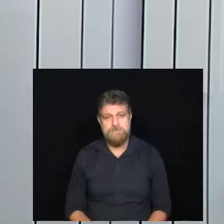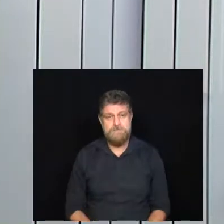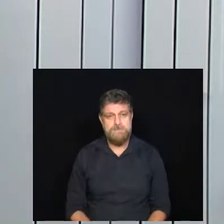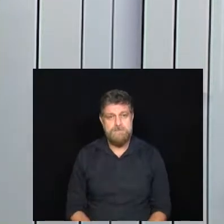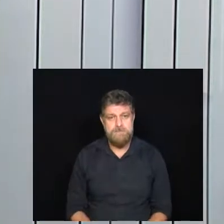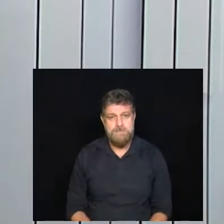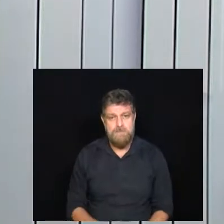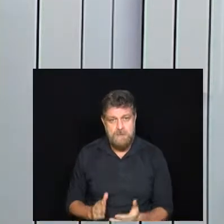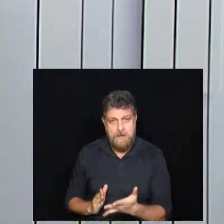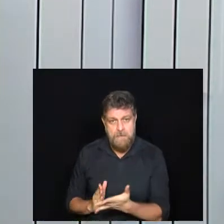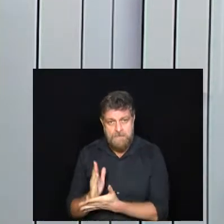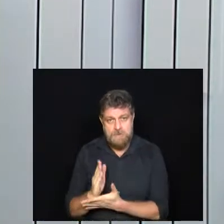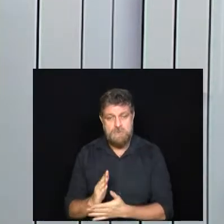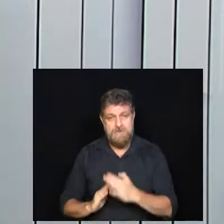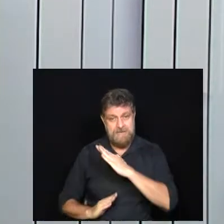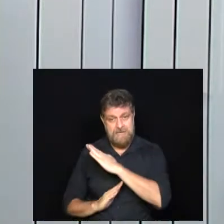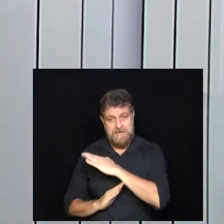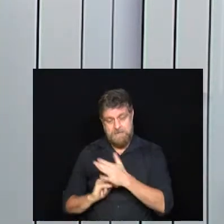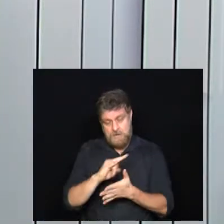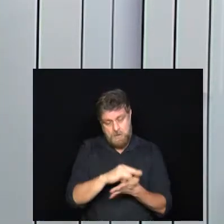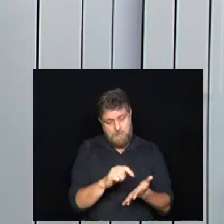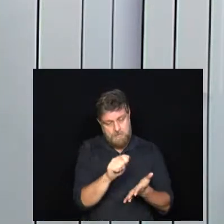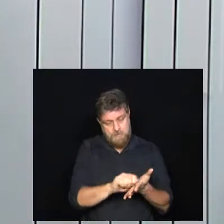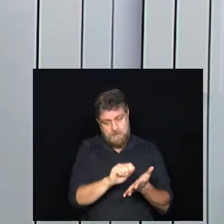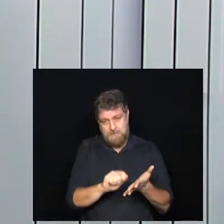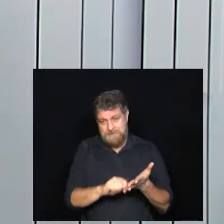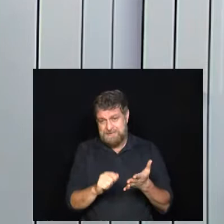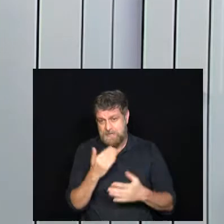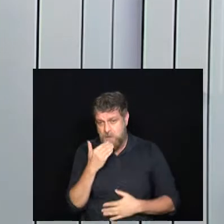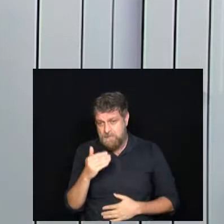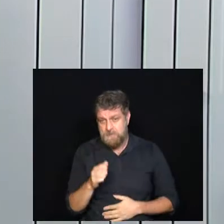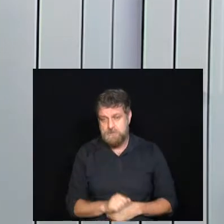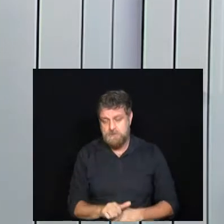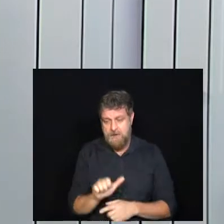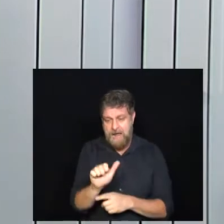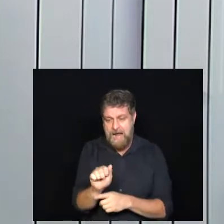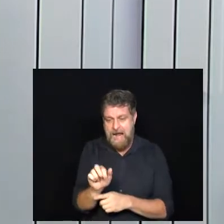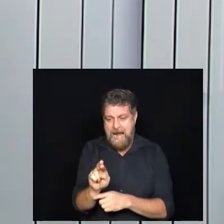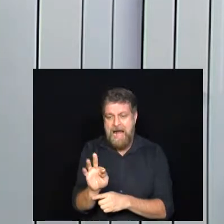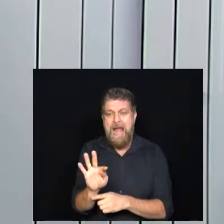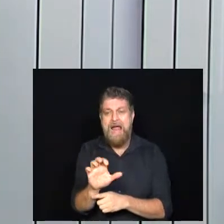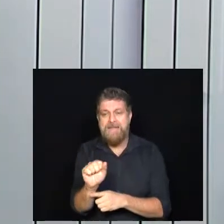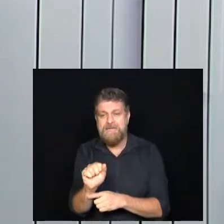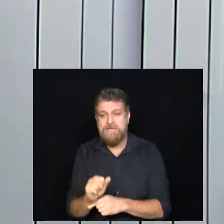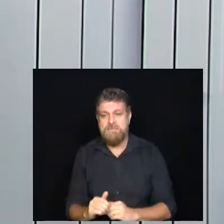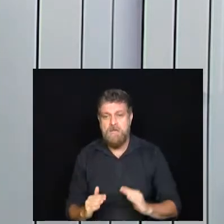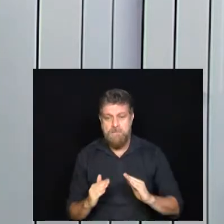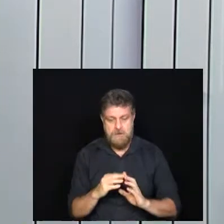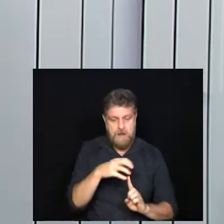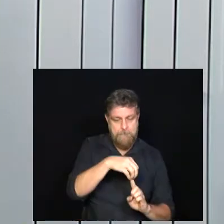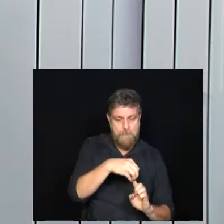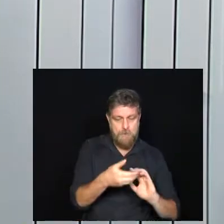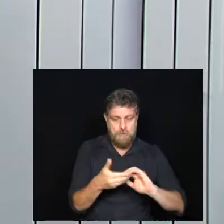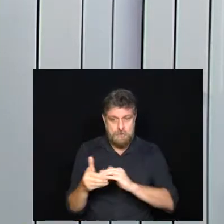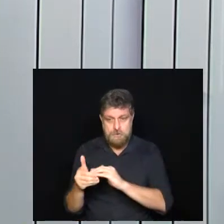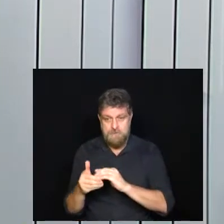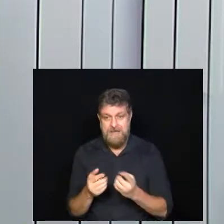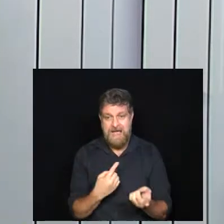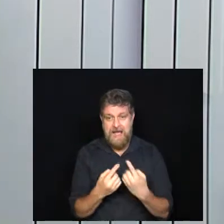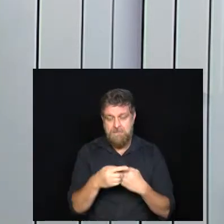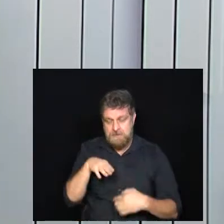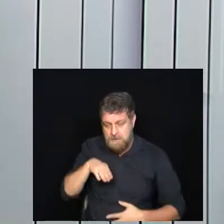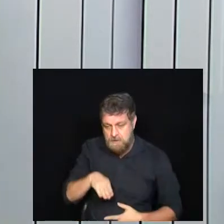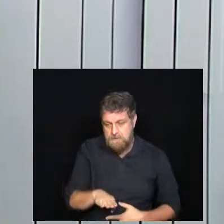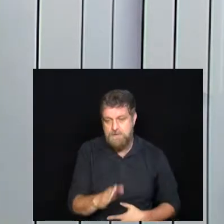foi aprovada na Câmara uma moção de apelo à Artesp para abrigos de ponto de ônibus na rodovia